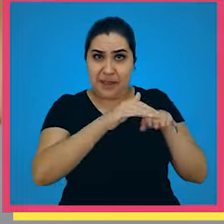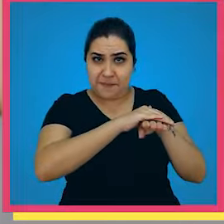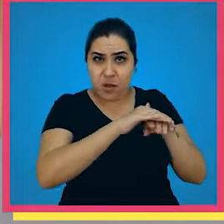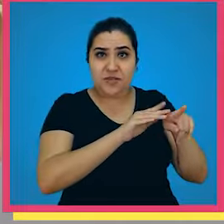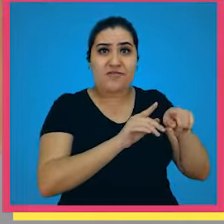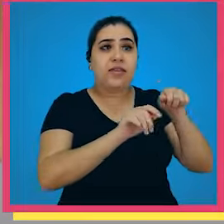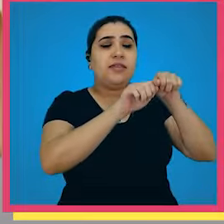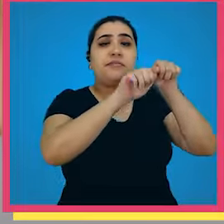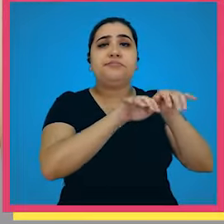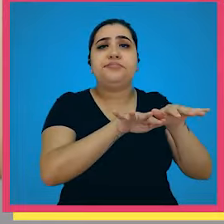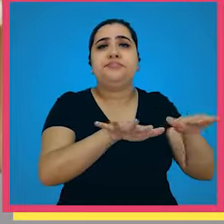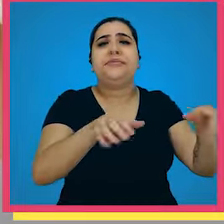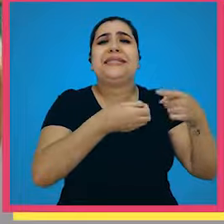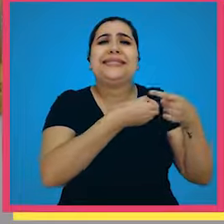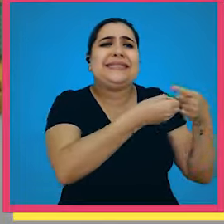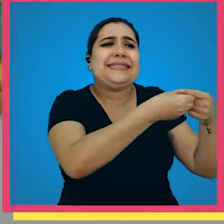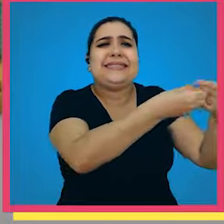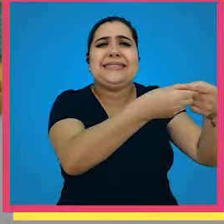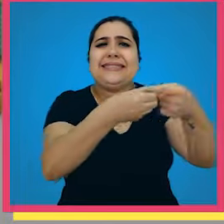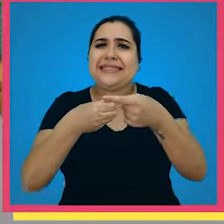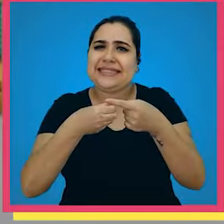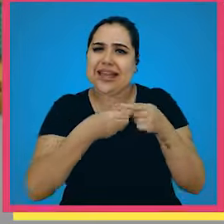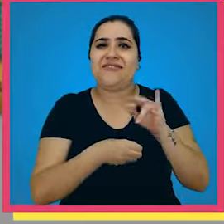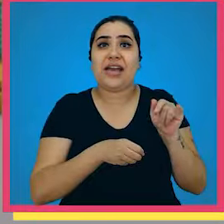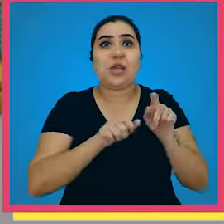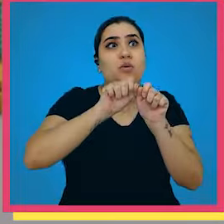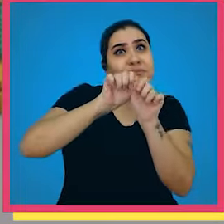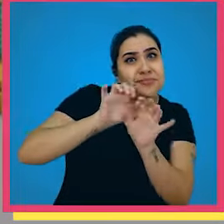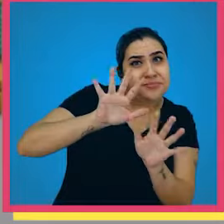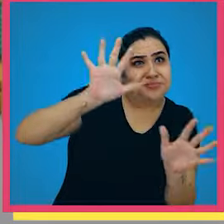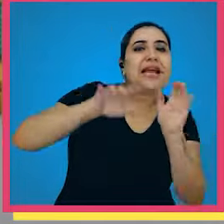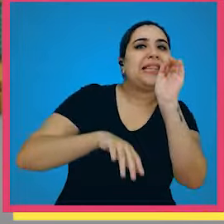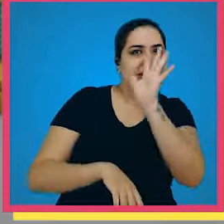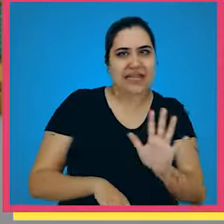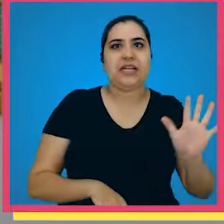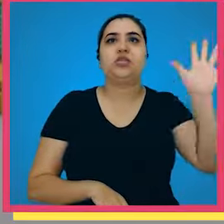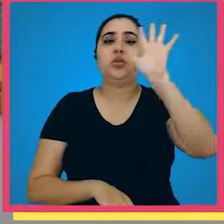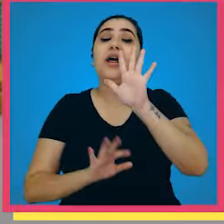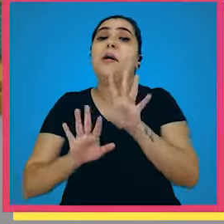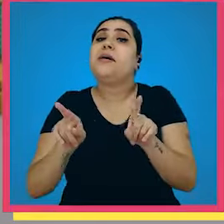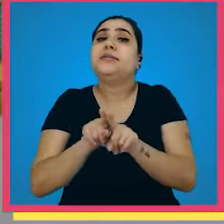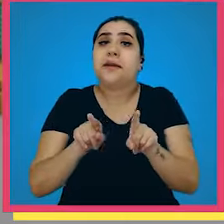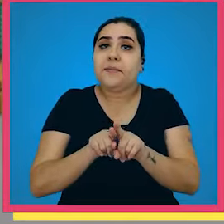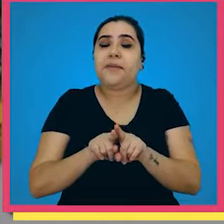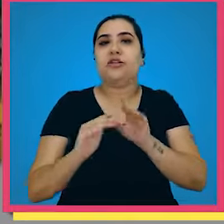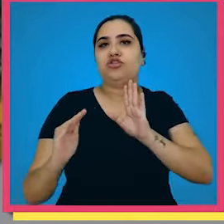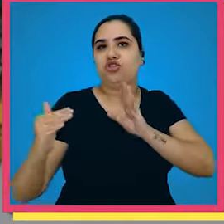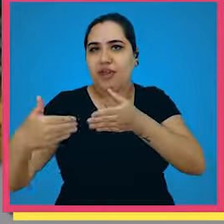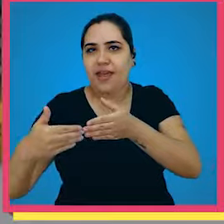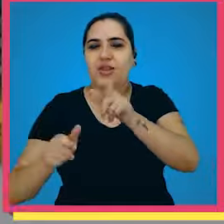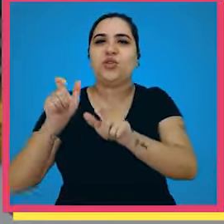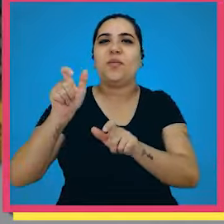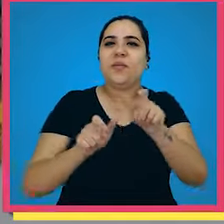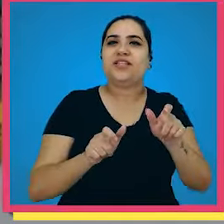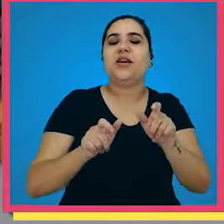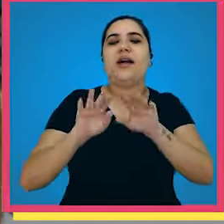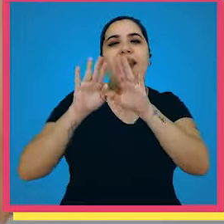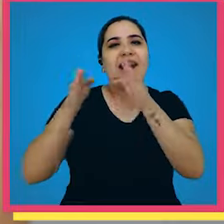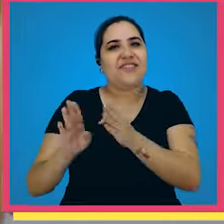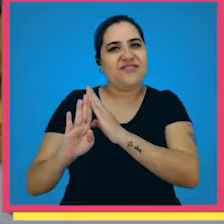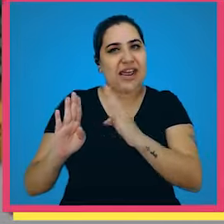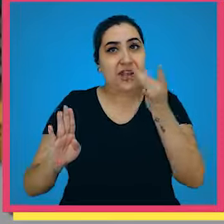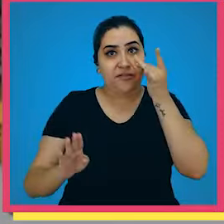vai ser distribuído e fragmentado para várias cidadezinhas. Então, a cobertura é mesmo nacional, mas também de forma